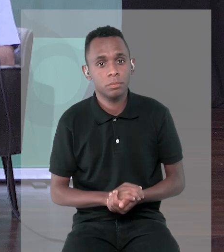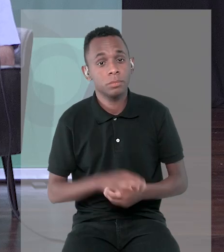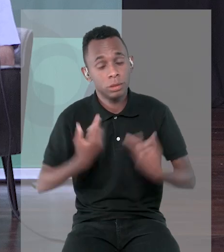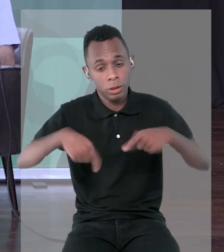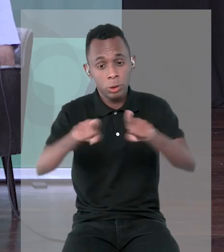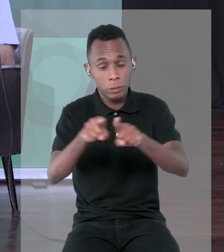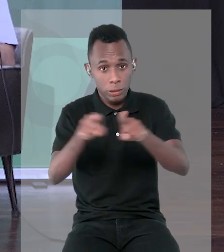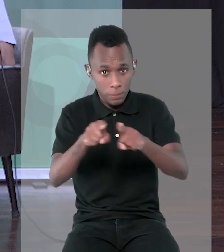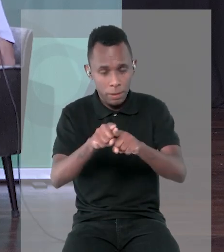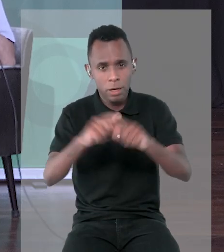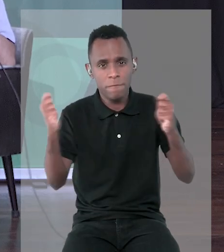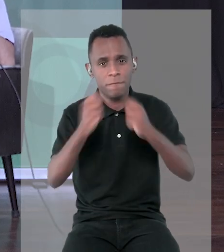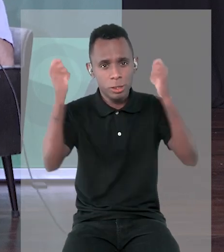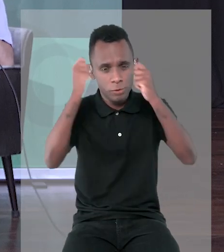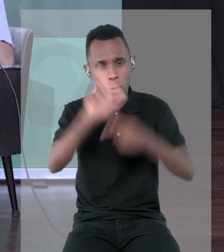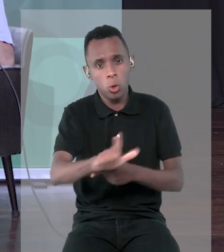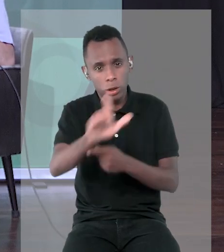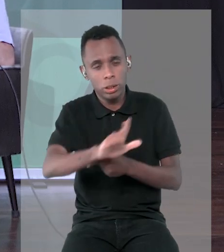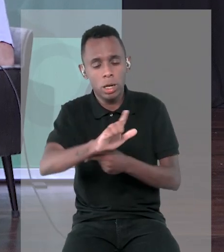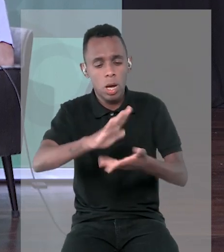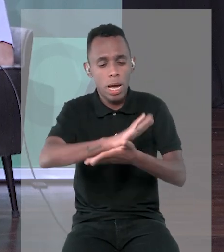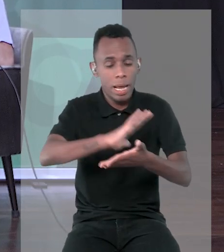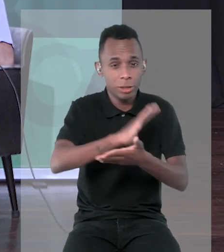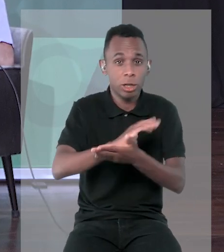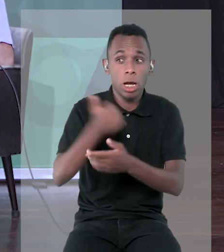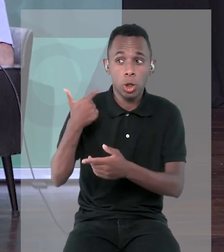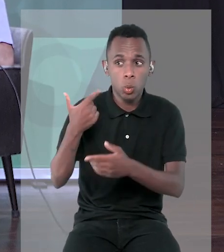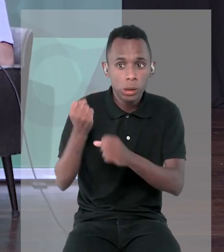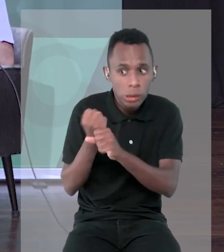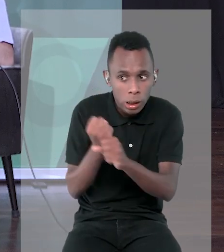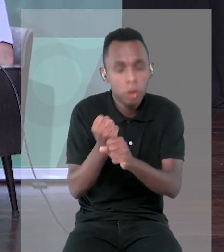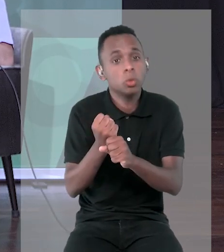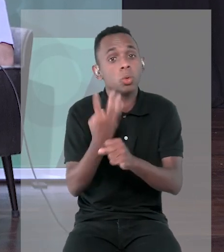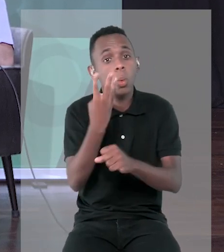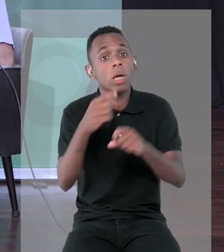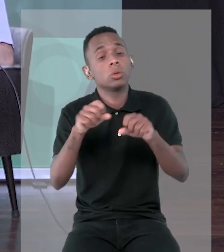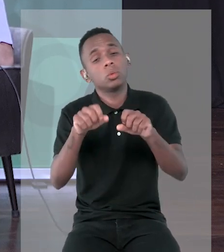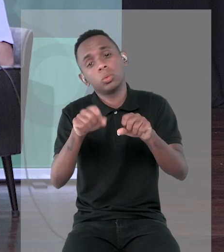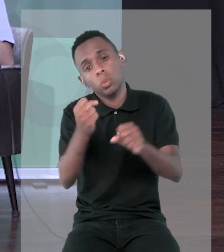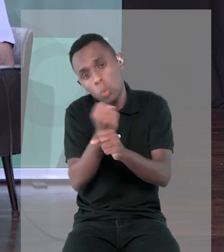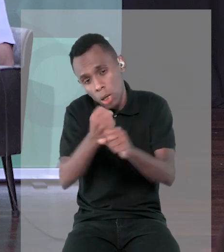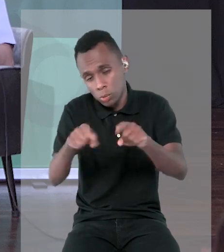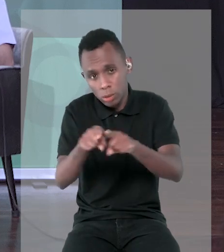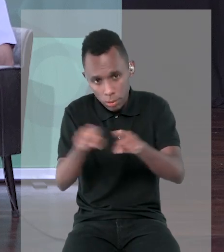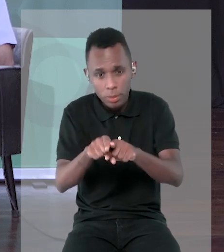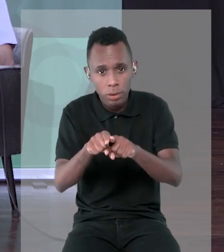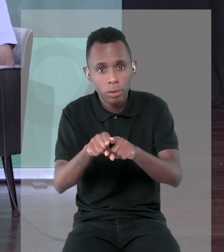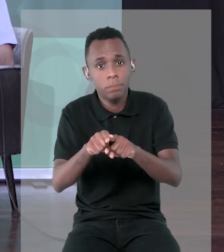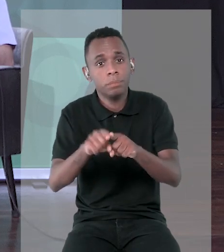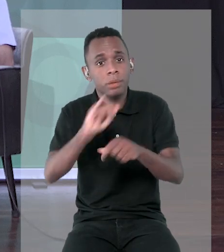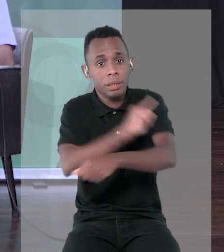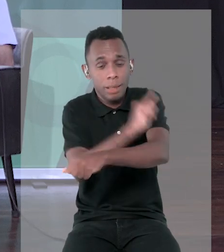além disso. O convidado, Juliano Salgado, é um homem branco de cabelos castanhos e barba grisalho. Ele usa um óculos de